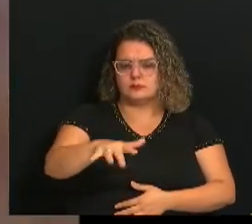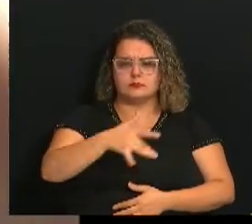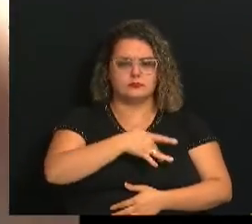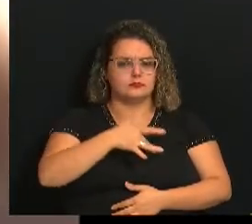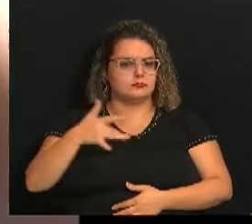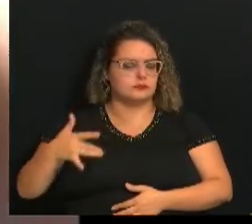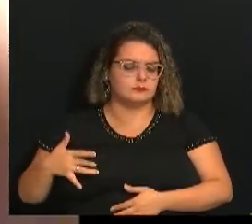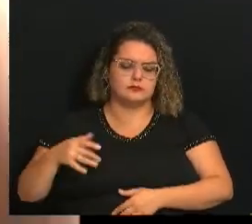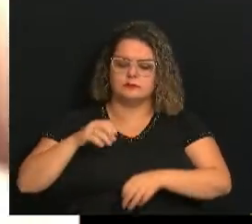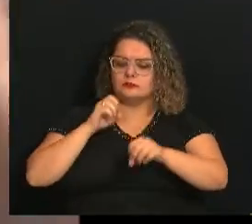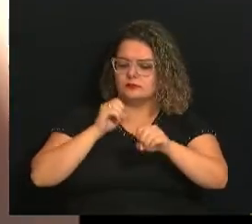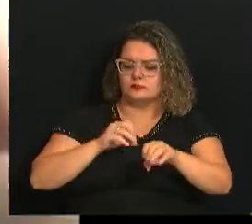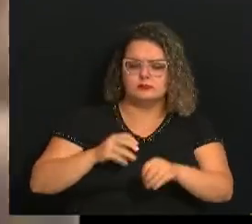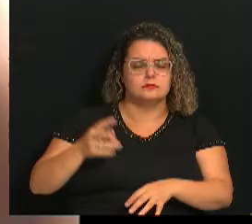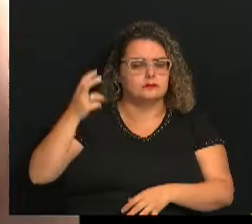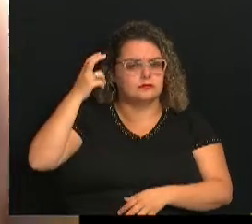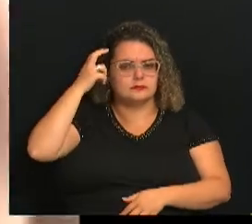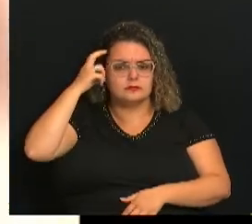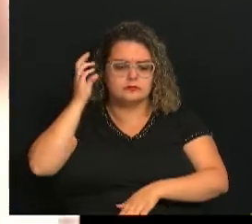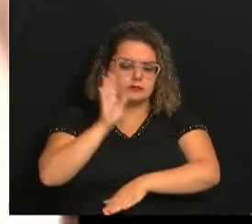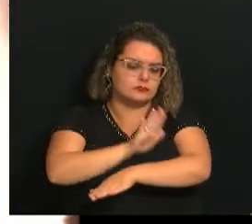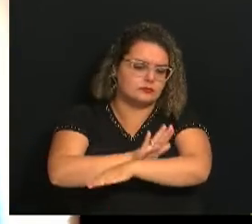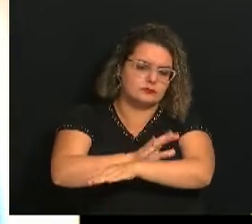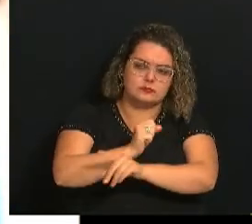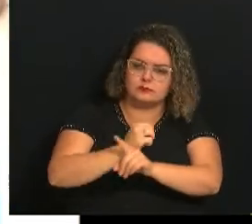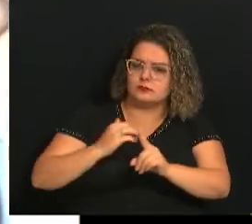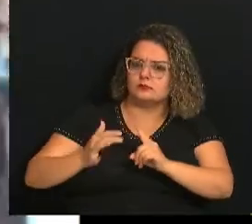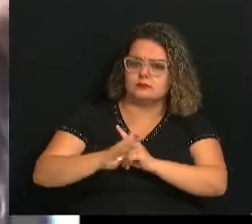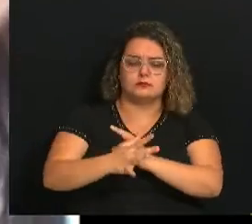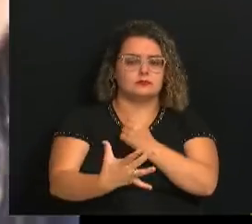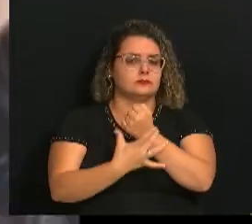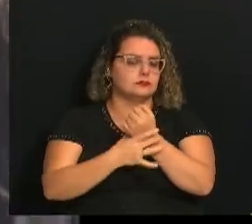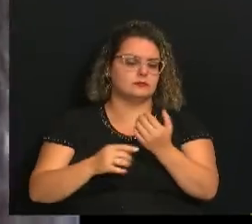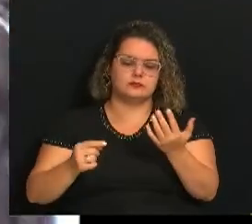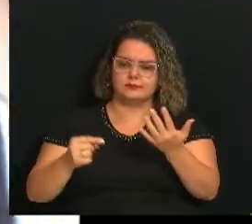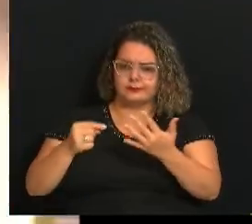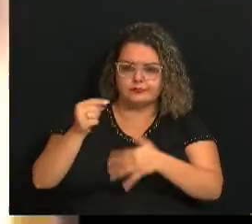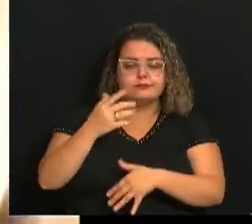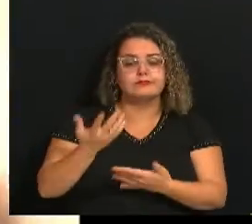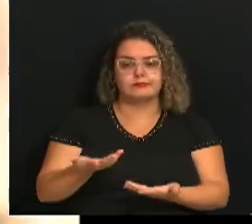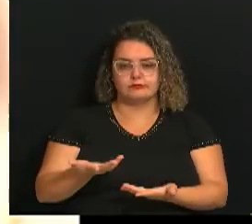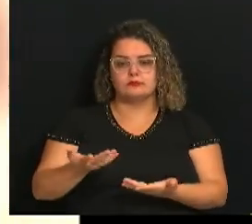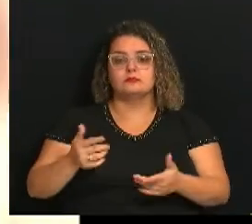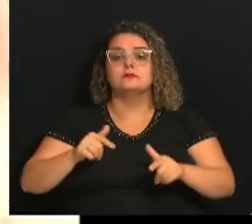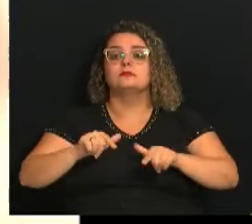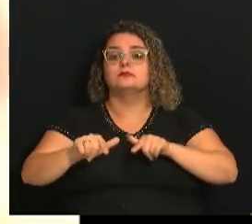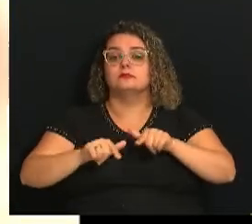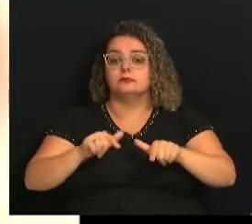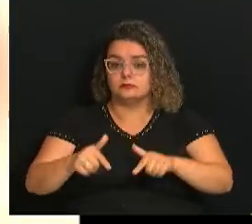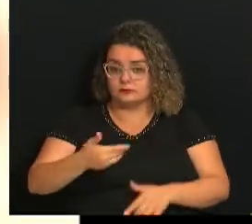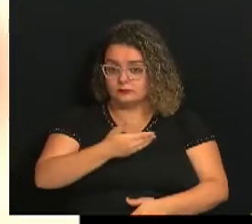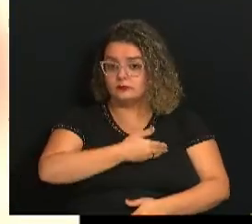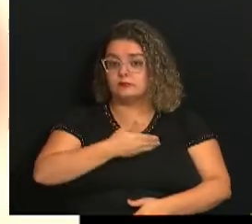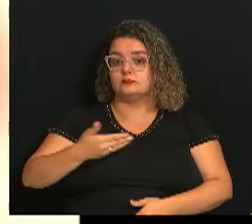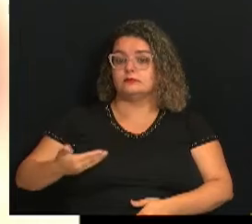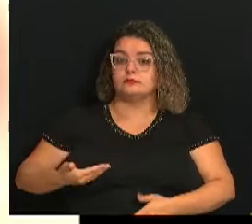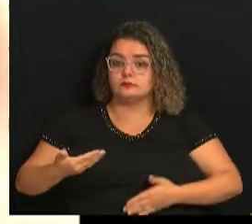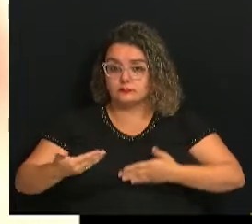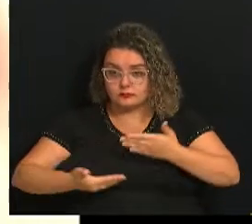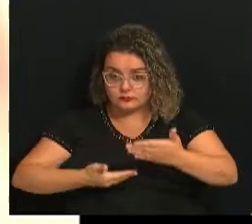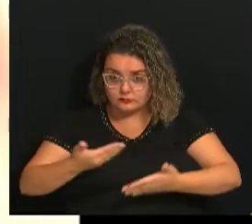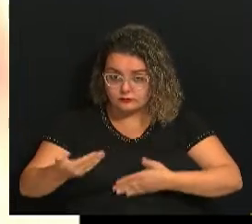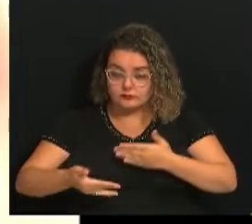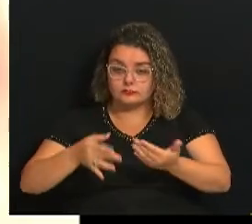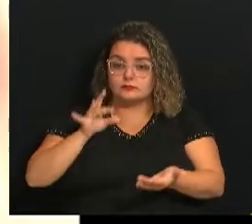cultura, à assistência, à segurança, enfim. É o trabalhador público que, de